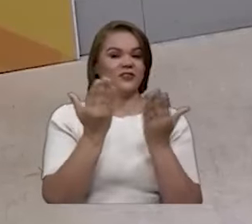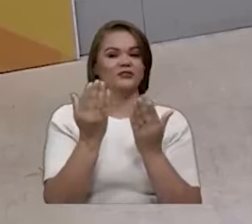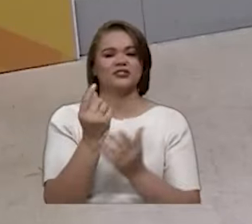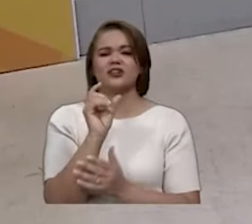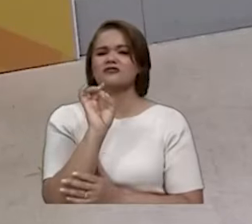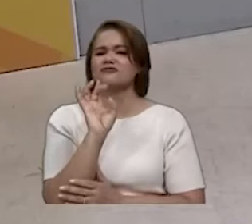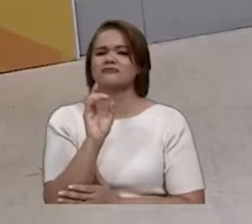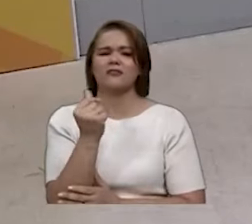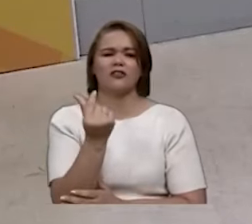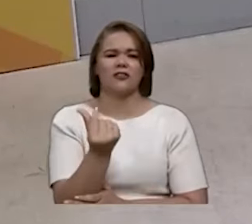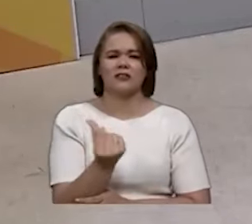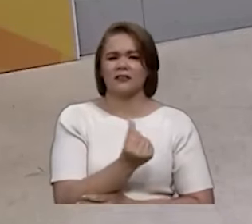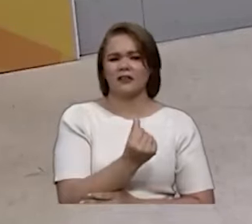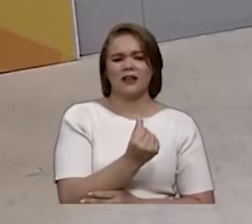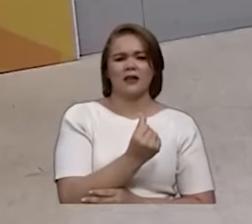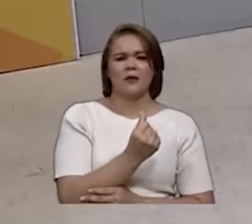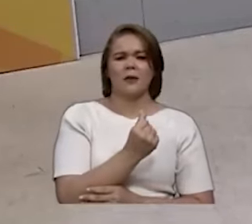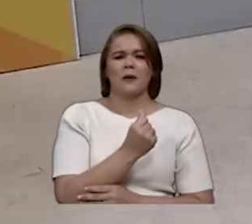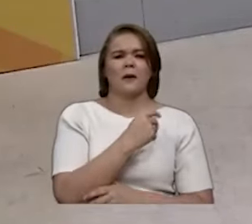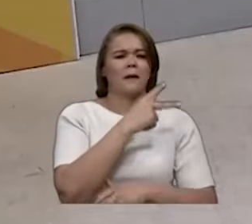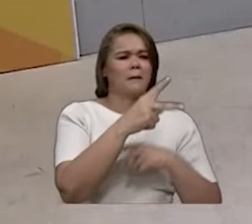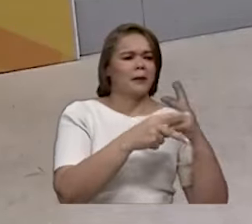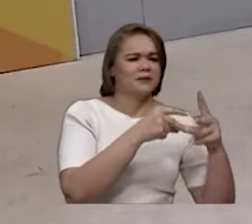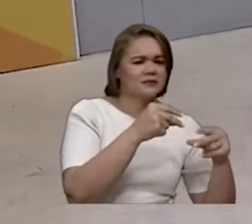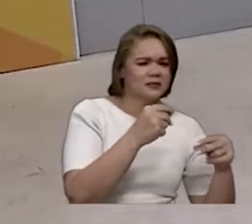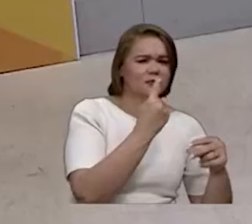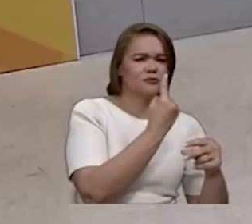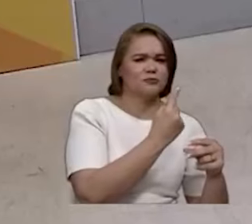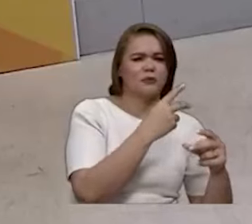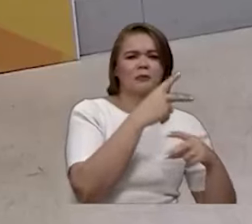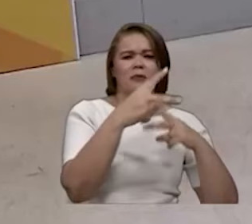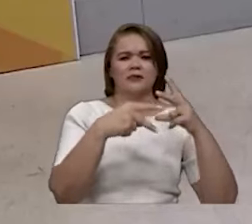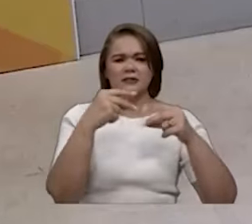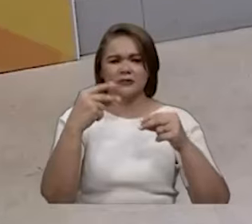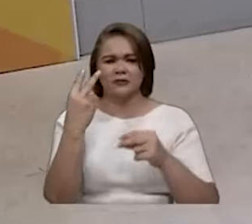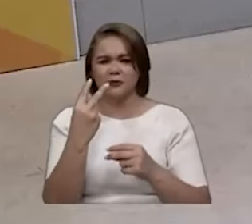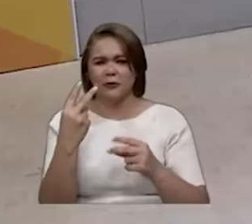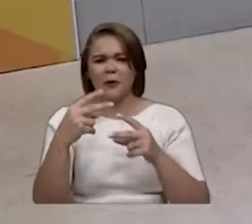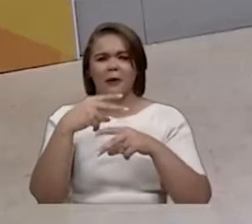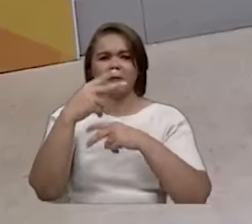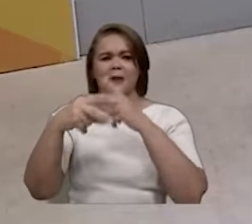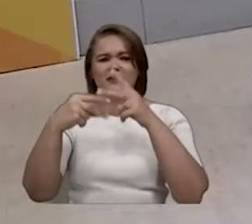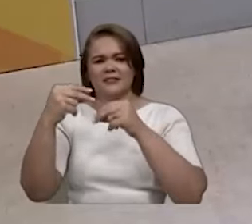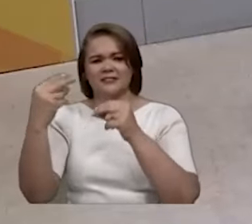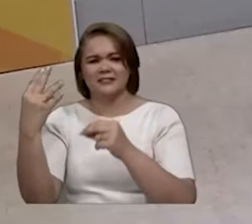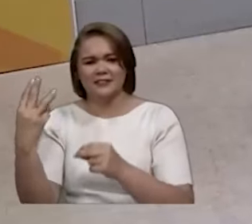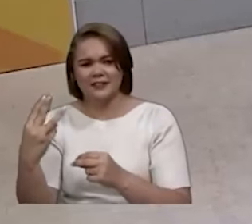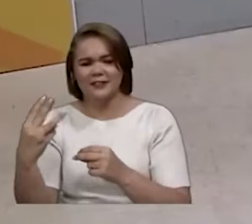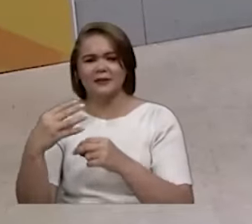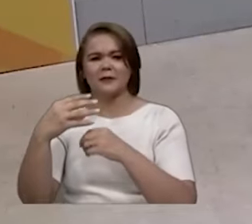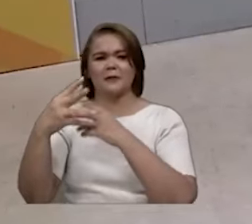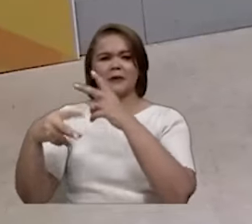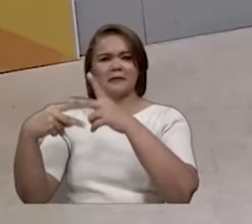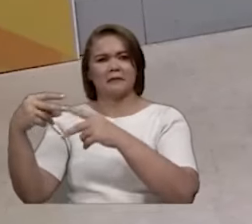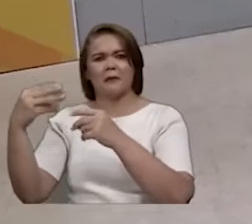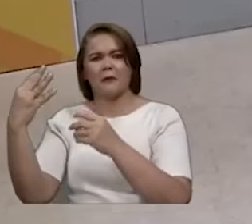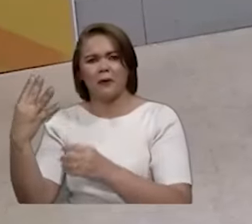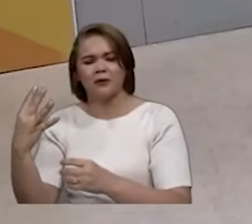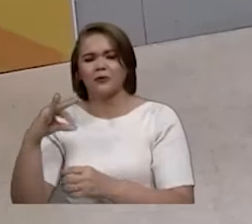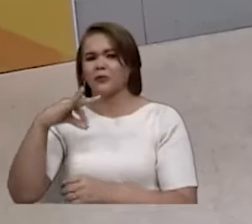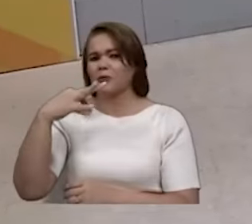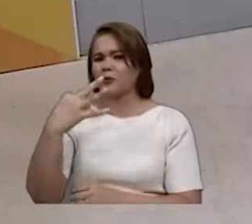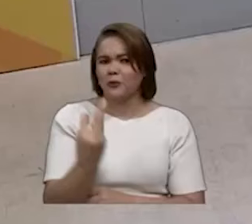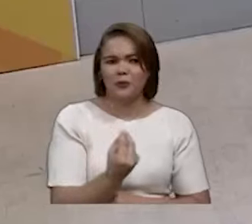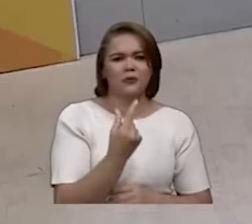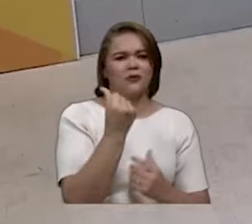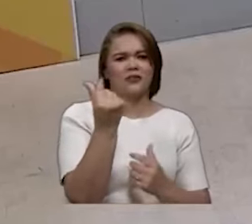dinheiro em todas as premiações. É aquela hora que o mês está virando, comecinho de mês. Muita gente ainda não recebeu, só